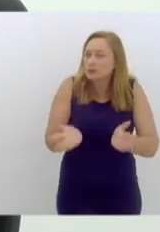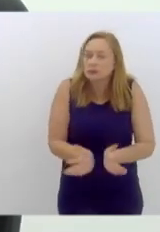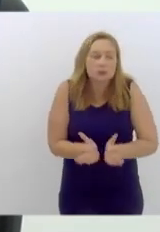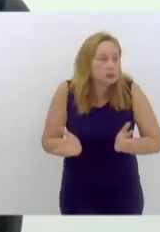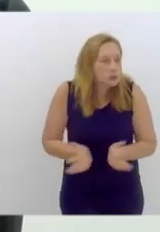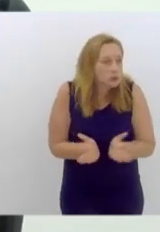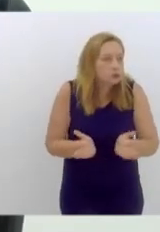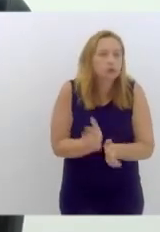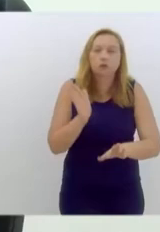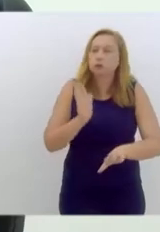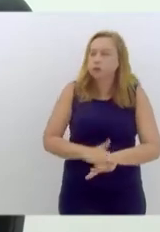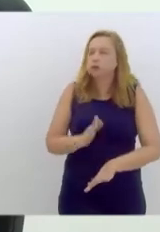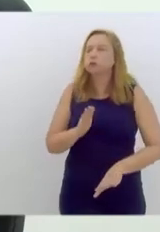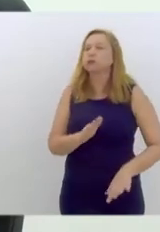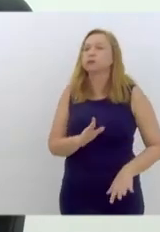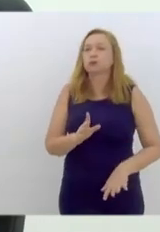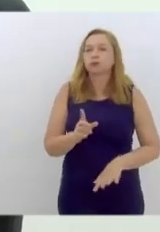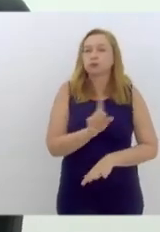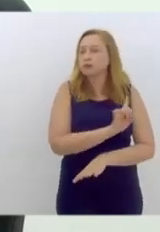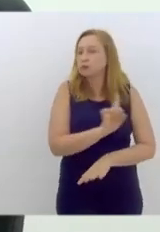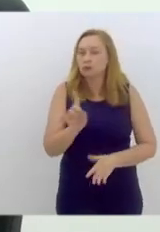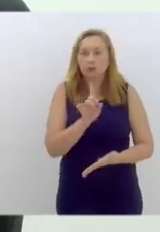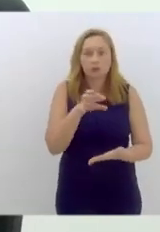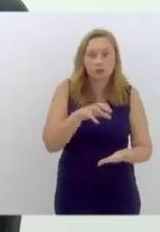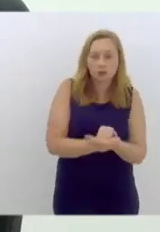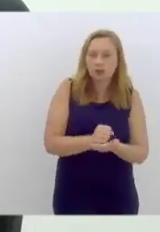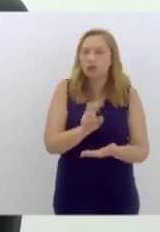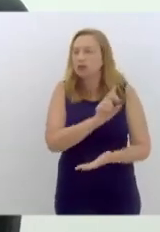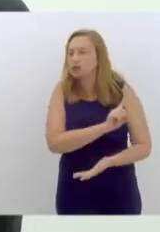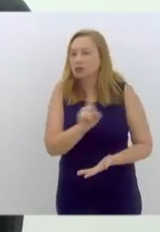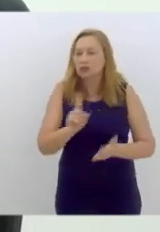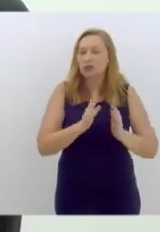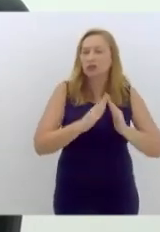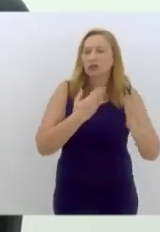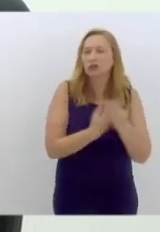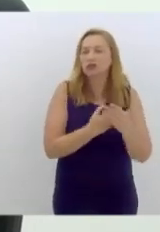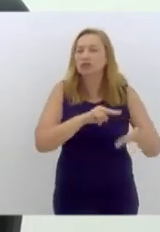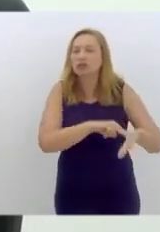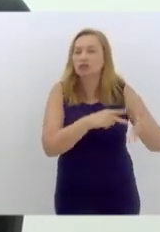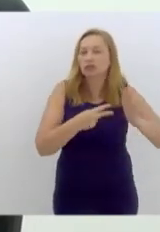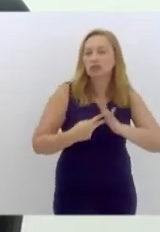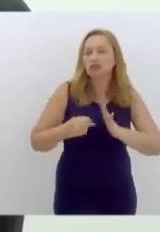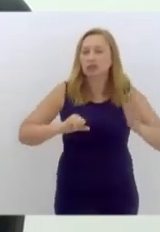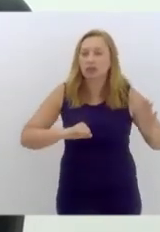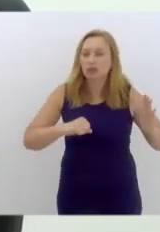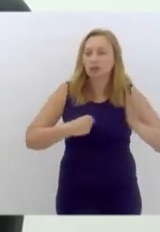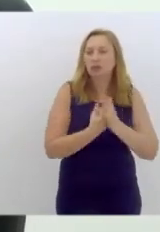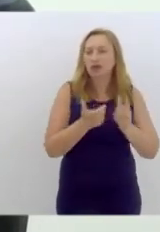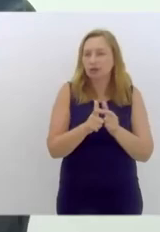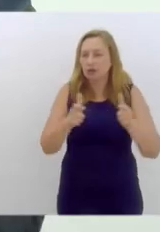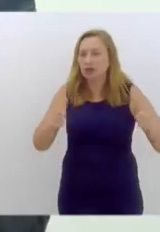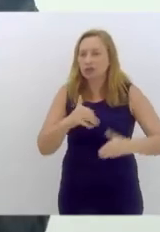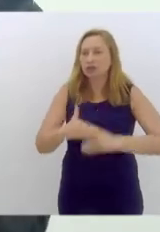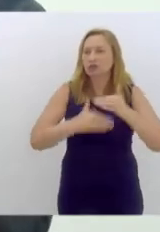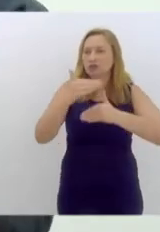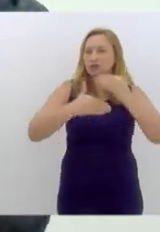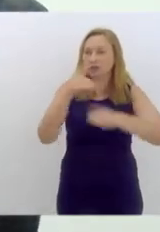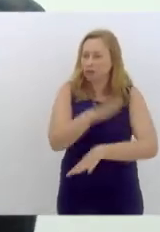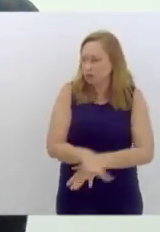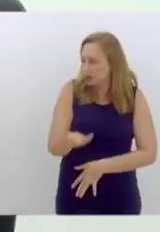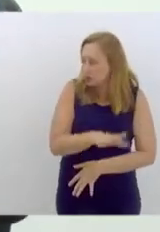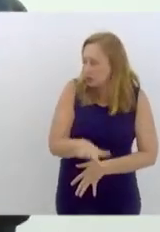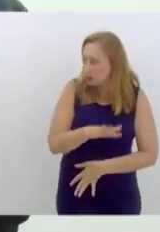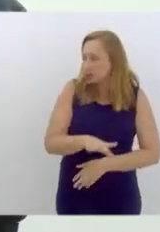maior vulnerabilidade, a não matrícula, a não escolarização significa um impacto tremendo no desenvolvimento dessas